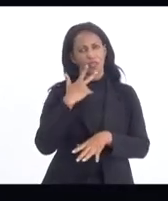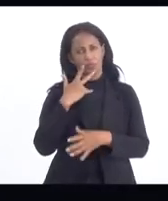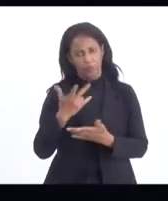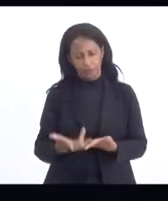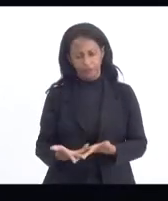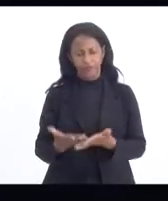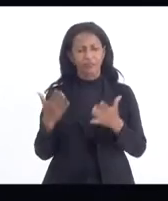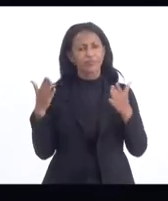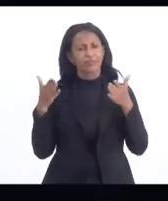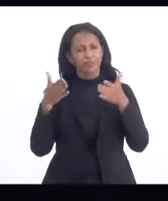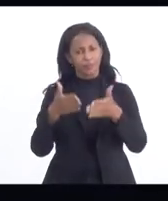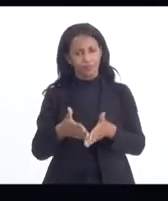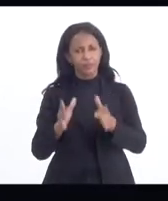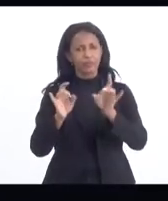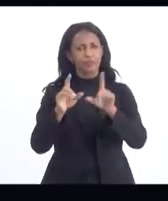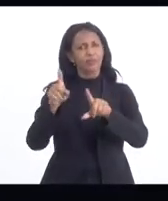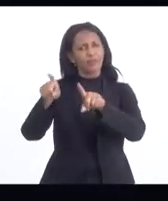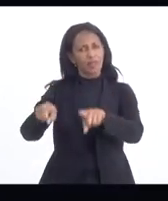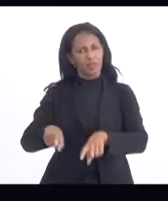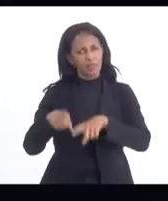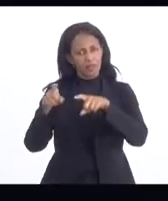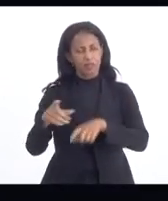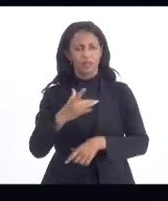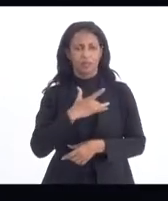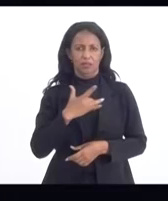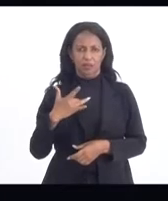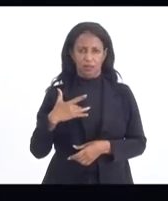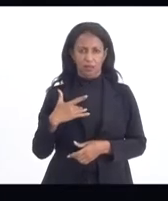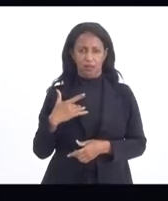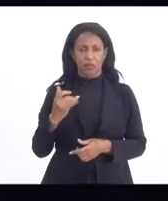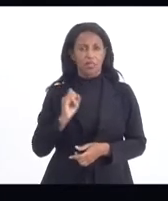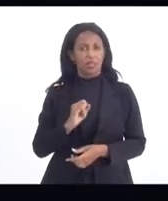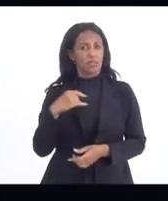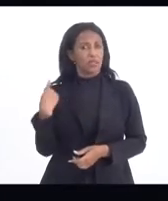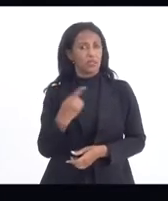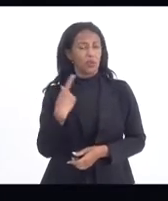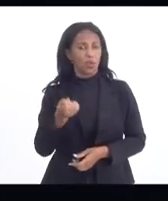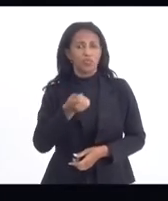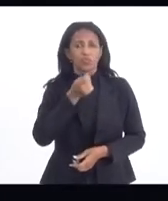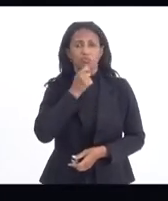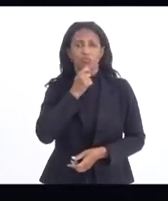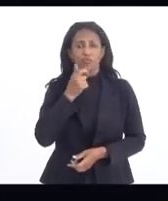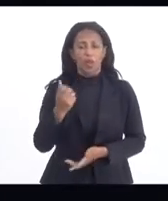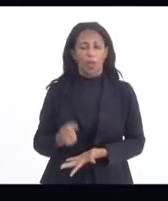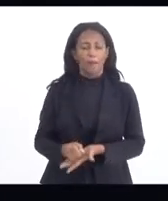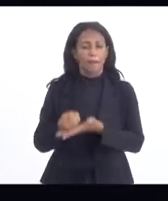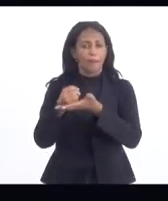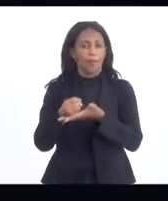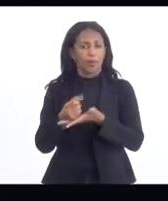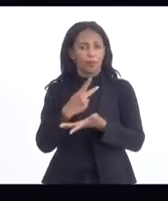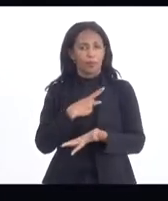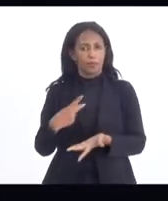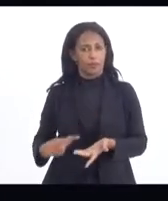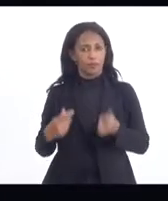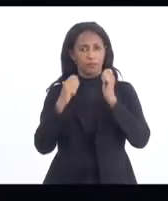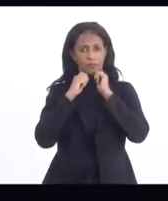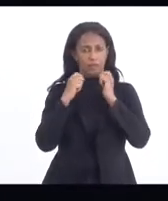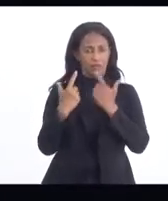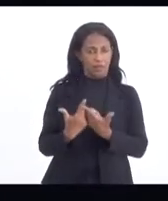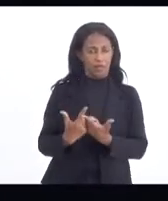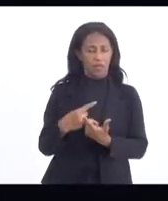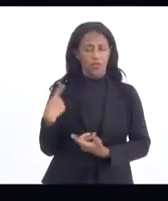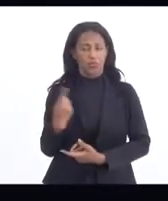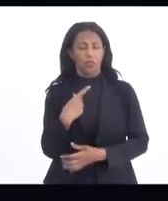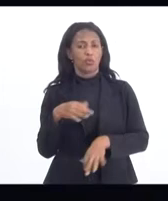muito especialmente também na agricultura e na saúde. E se nós não tivéssemos tido o apoio da presidência da Casa,